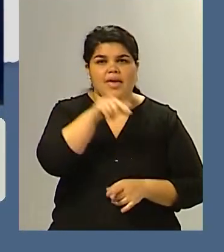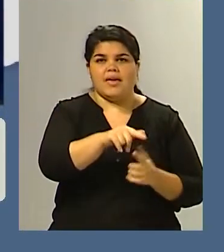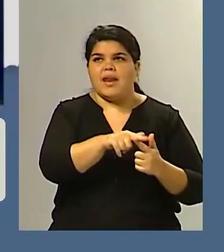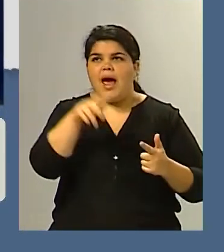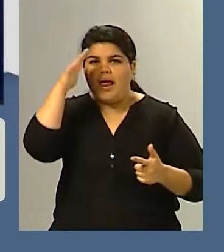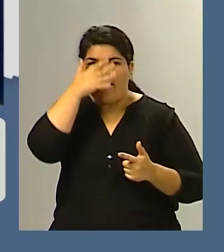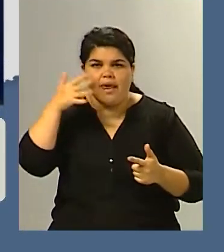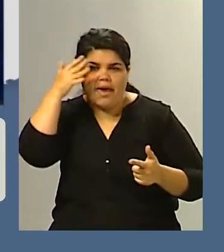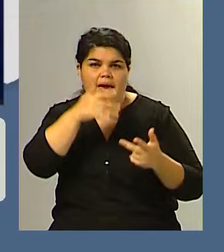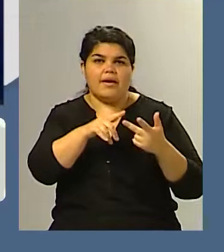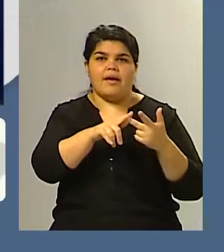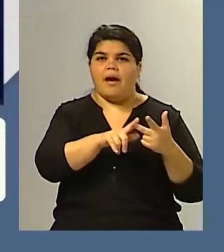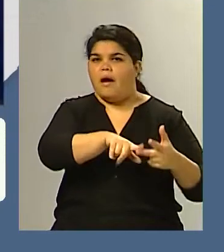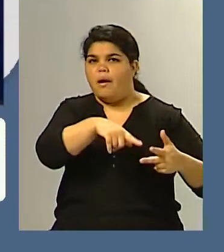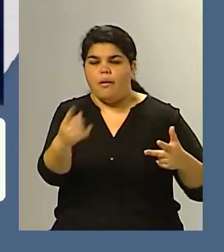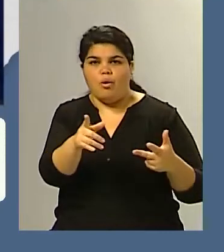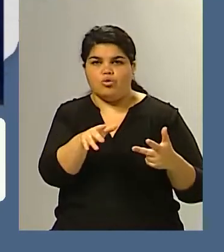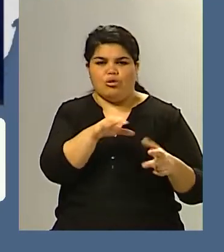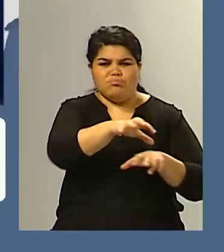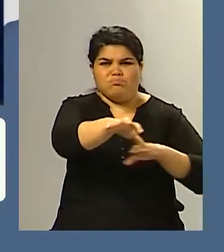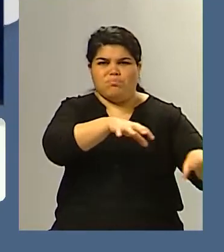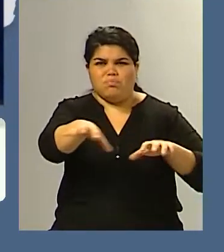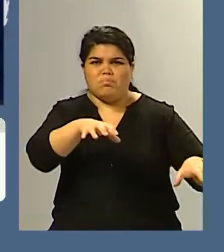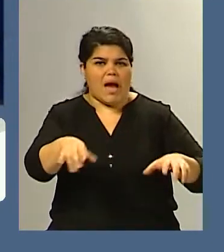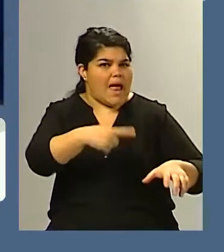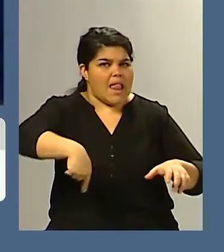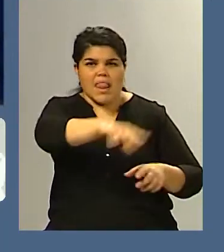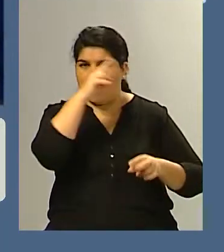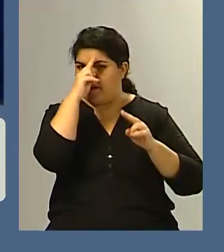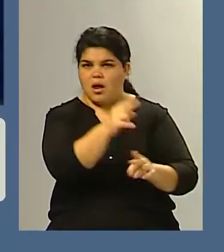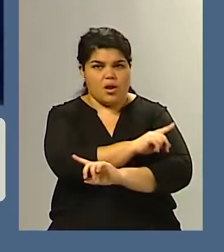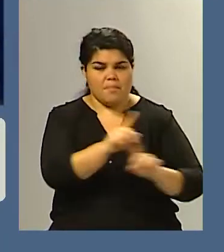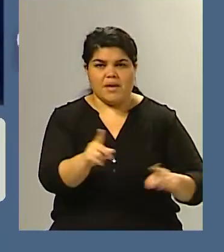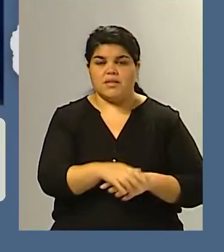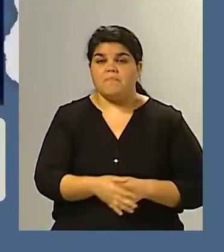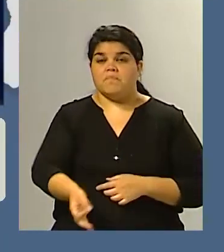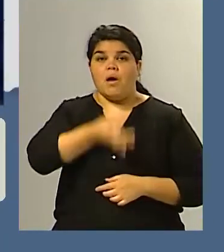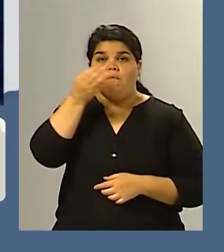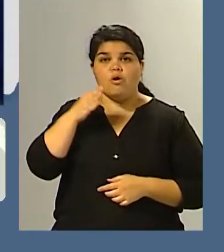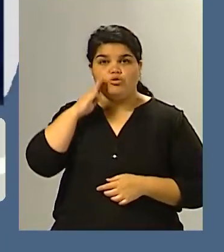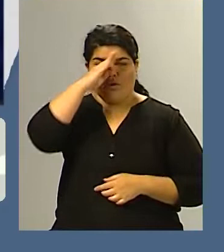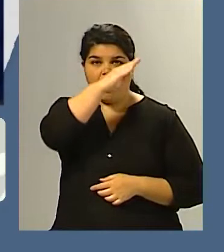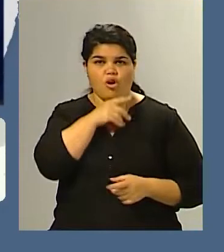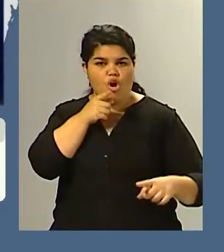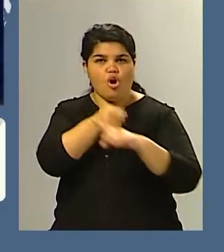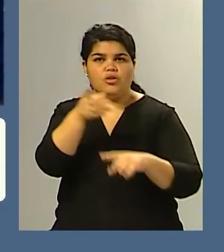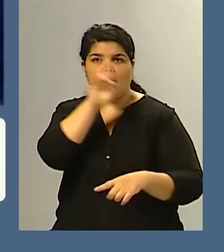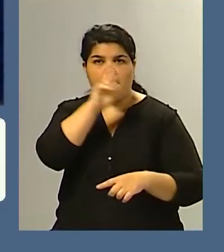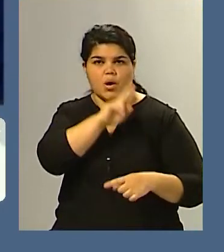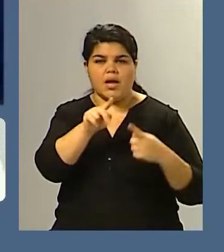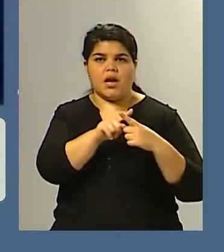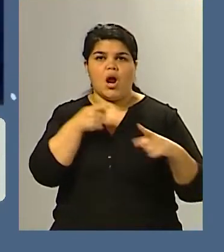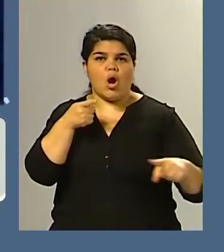quilombolas. Bolsonaro colecionou declarações abertamente ofensivas e violentas contra as mulheres, a comunidade